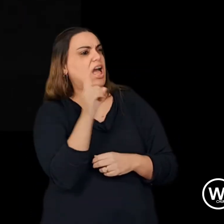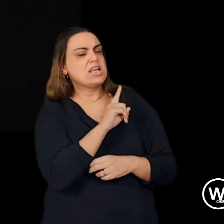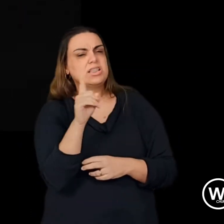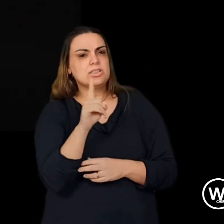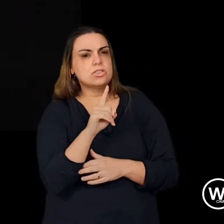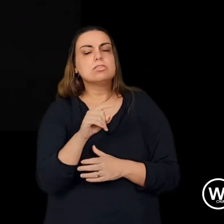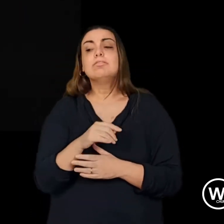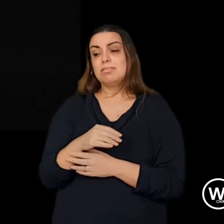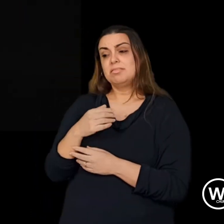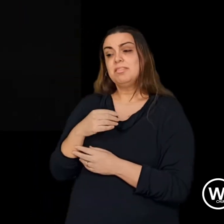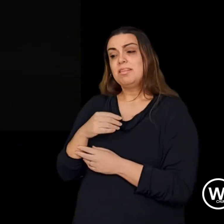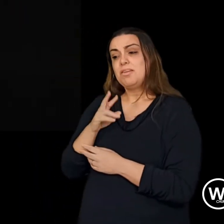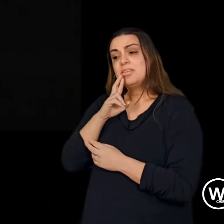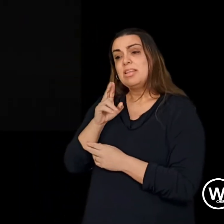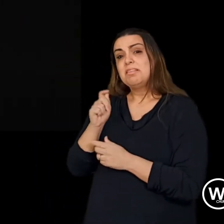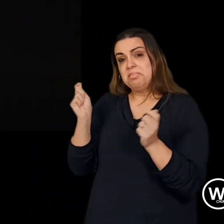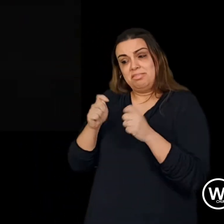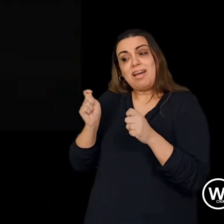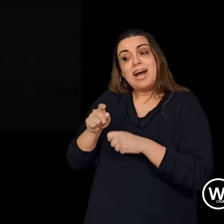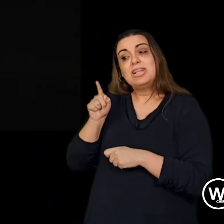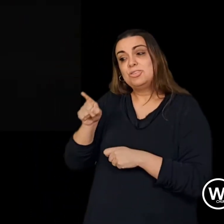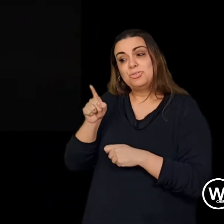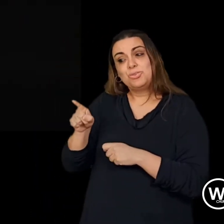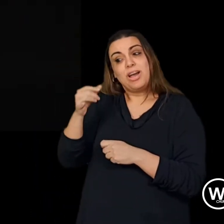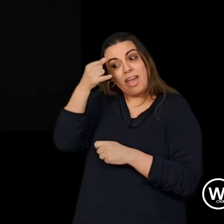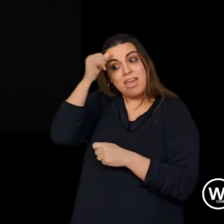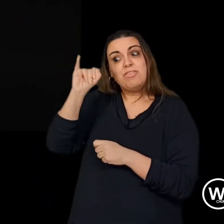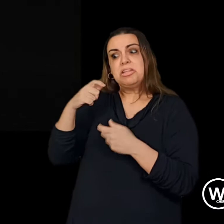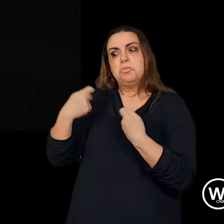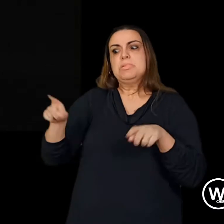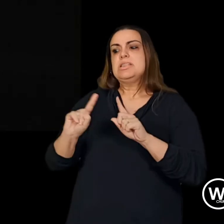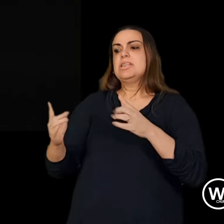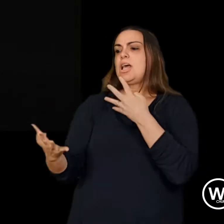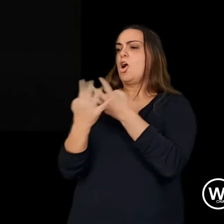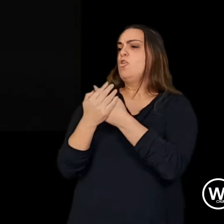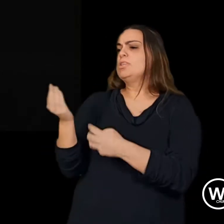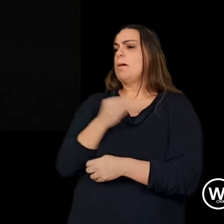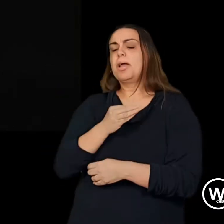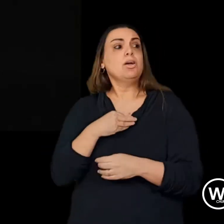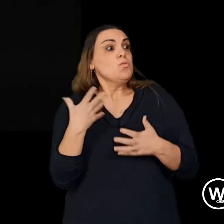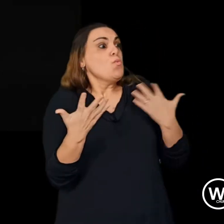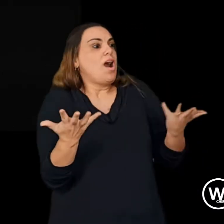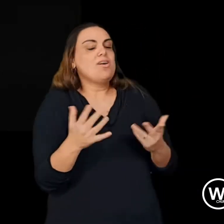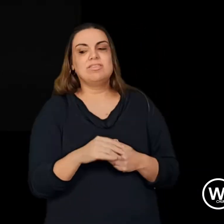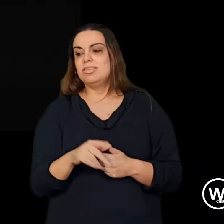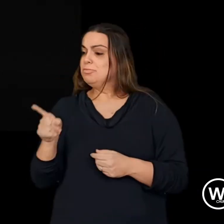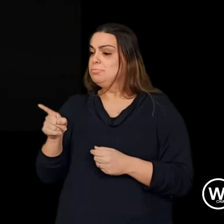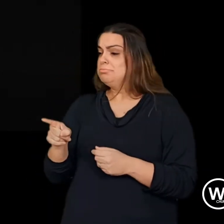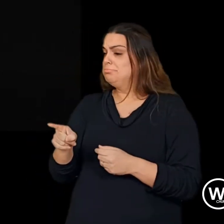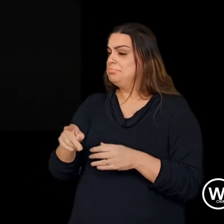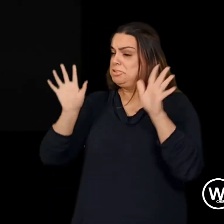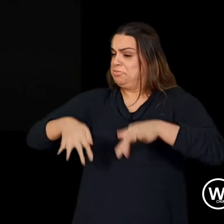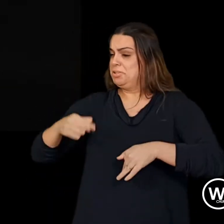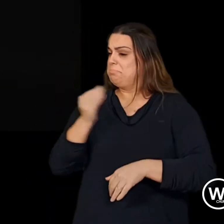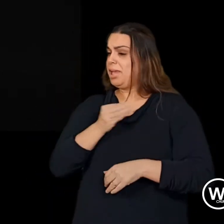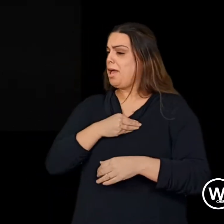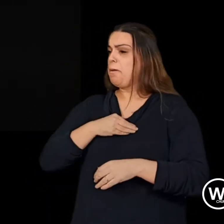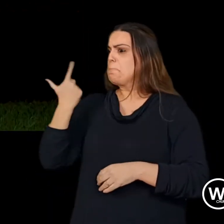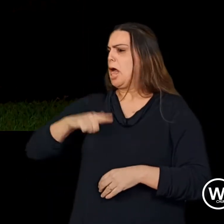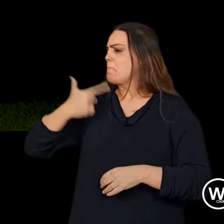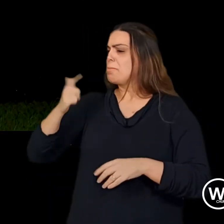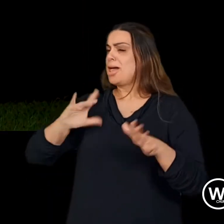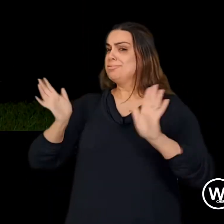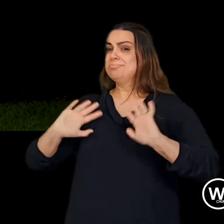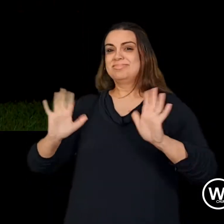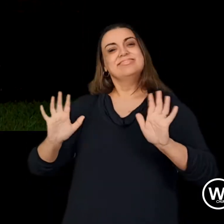E eu respondi: existe uma saída para que você não precise mais confessar pecado. Ela perguntou: qual que é? Eu falei: só não pecar mais.